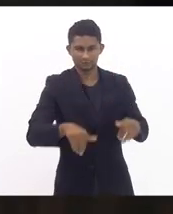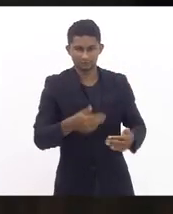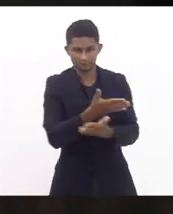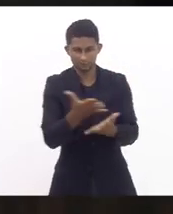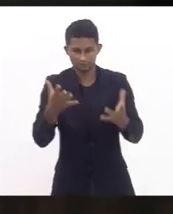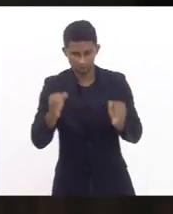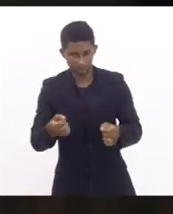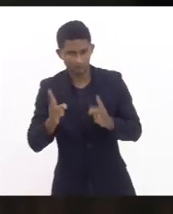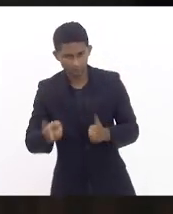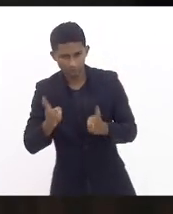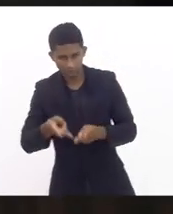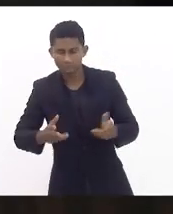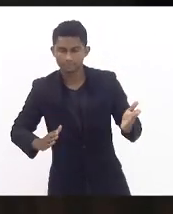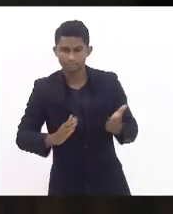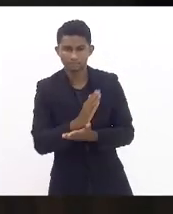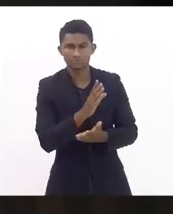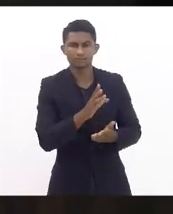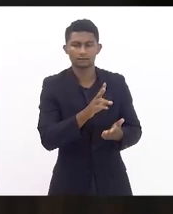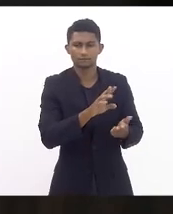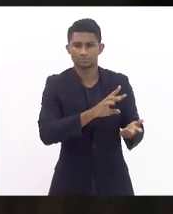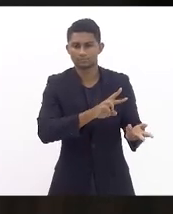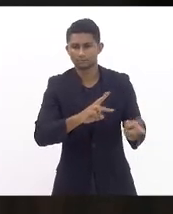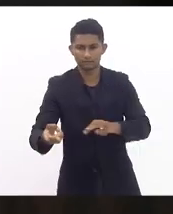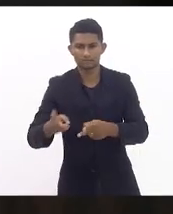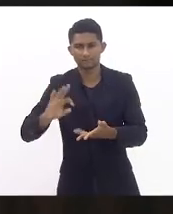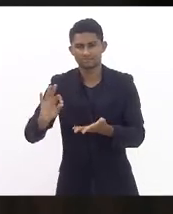aprovam nesse como estão aprovados, vai ao autógrafo.